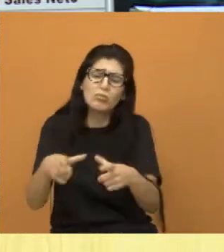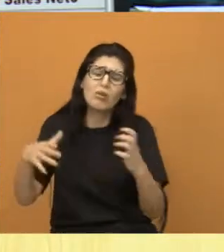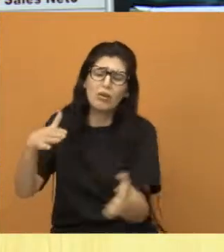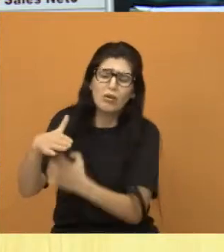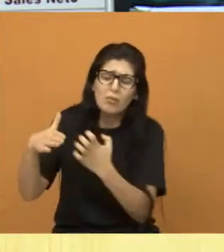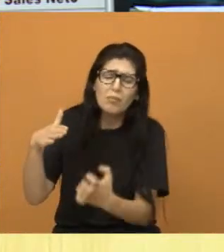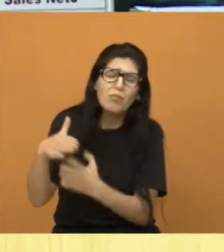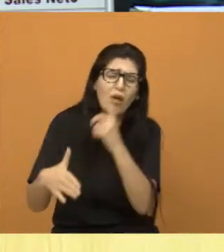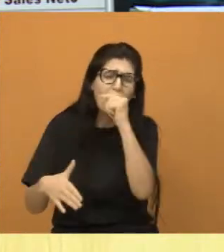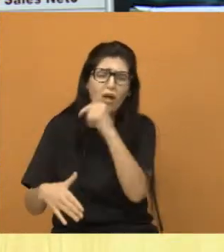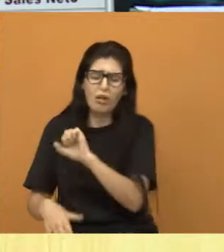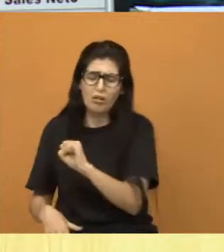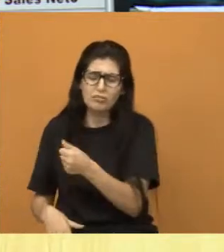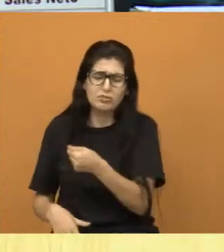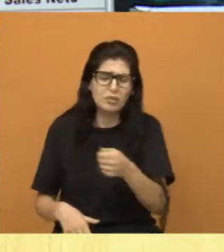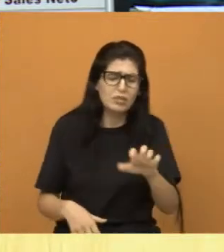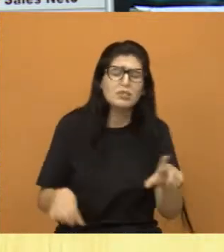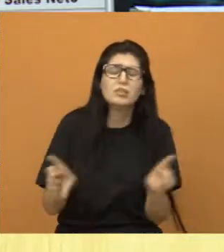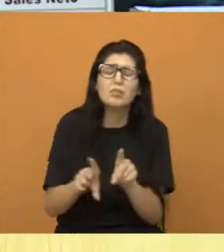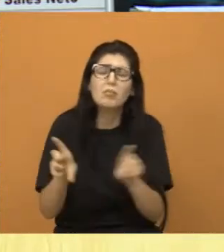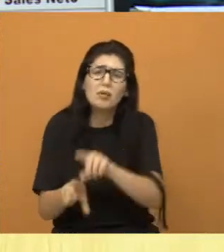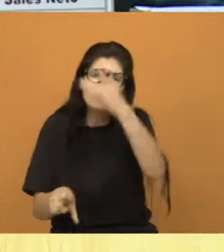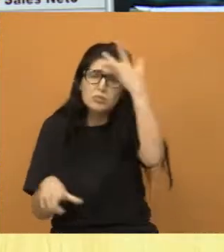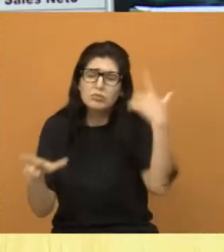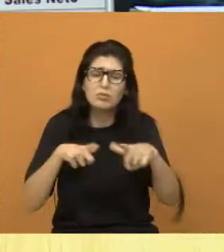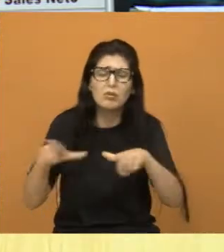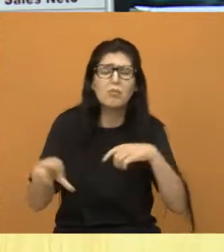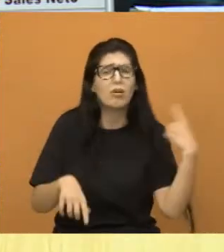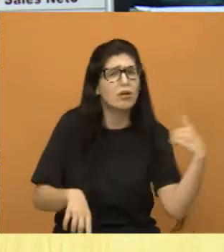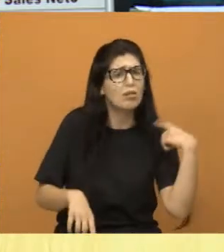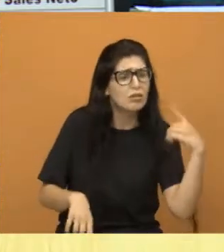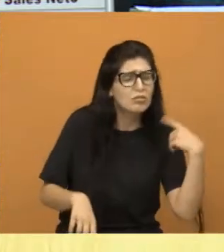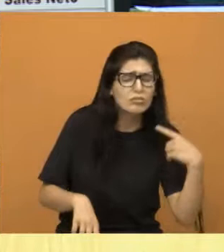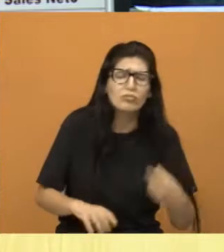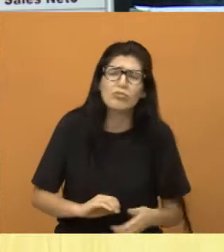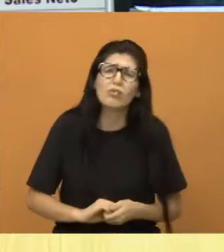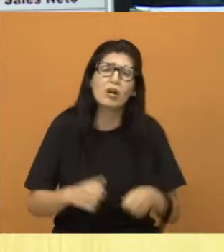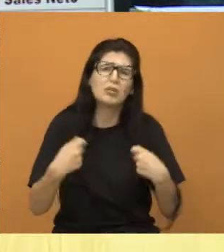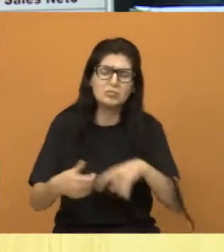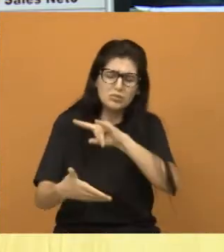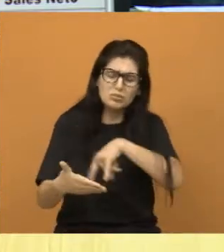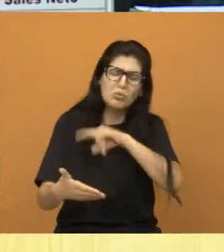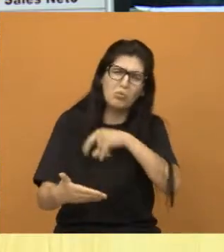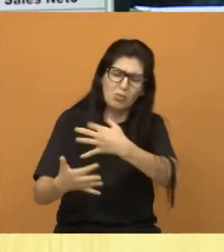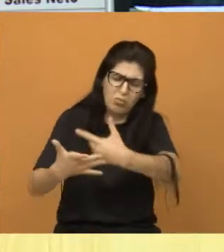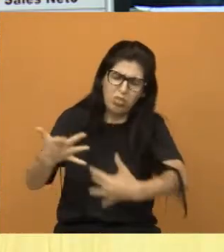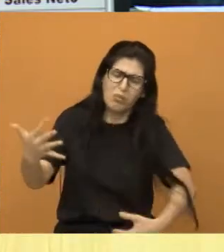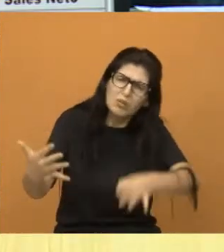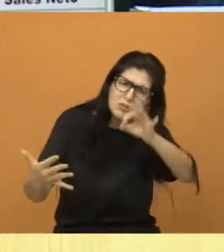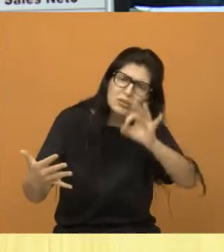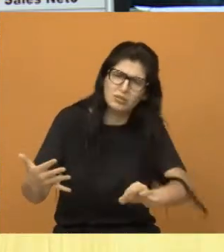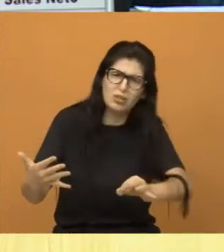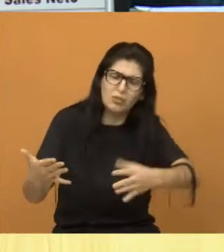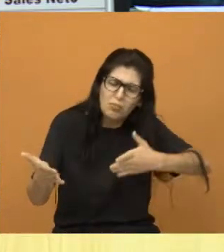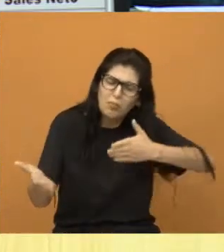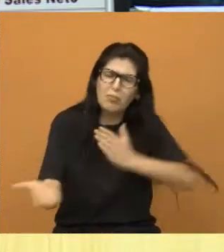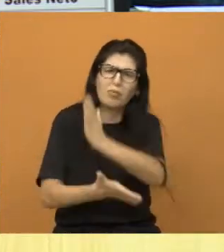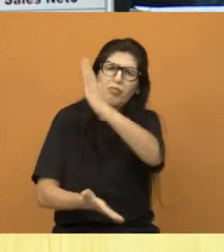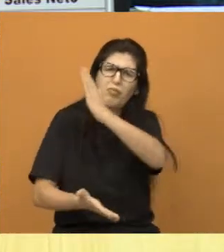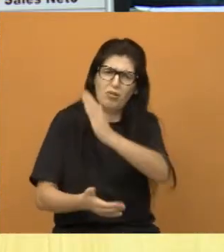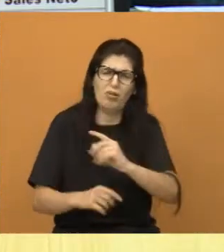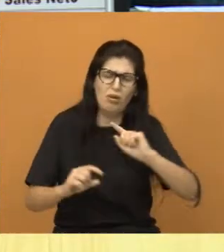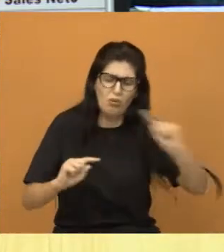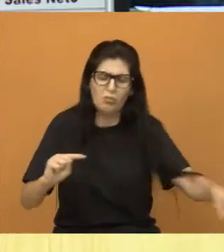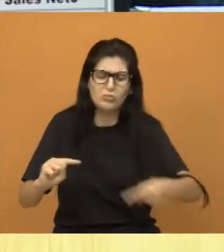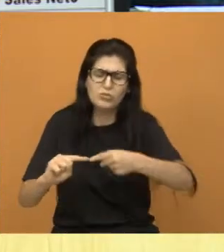do direito, para interceder e fazer de uma forma regular e concisa, para que a nossa cidade ela caminhe